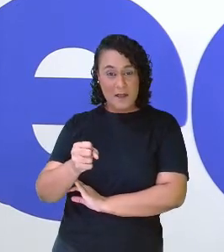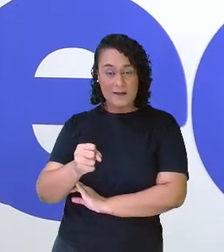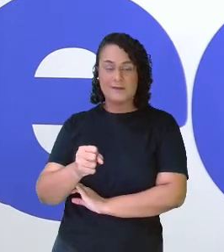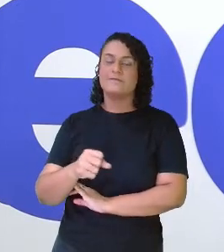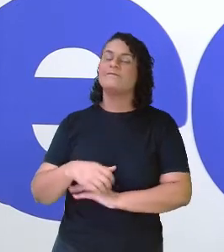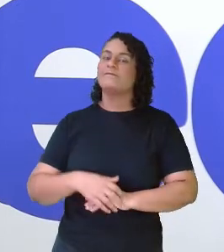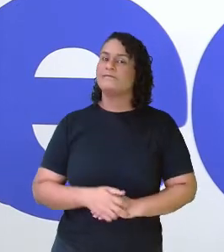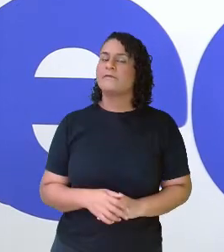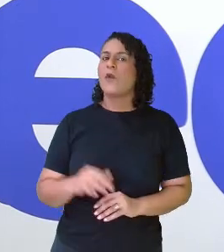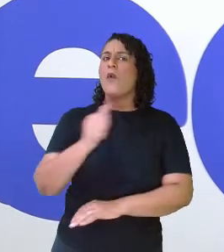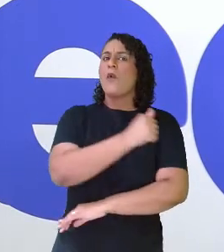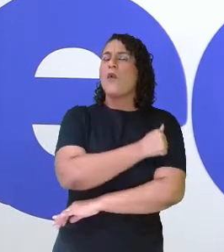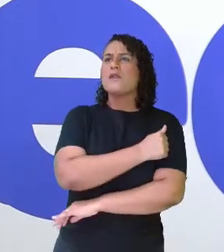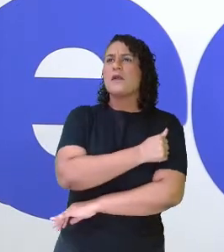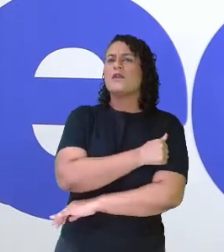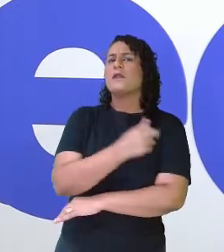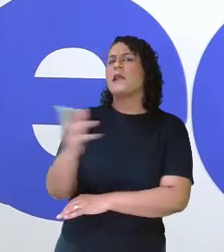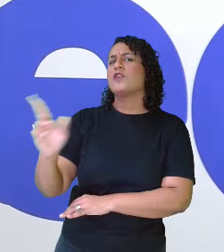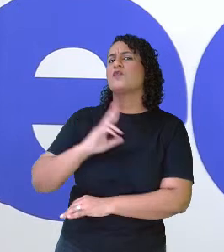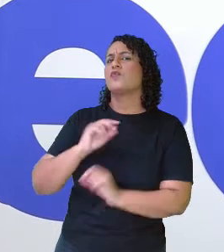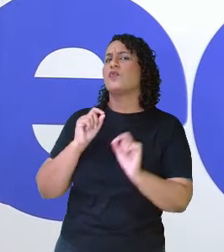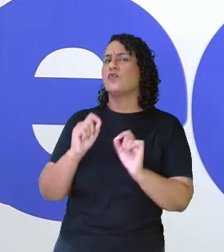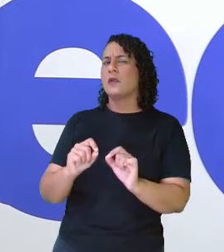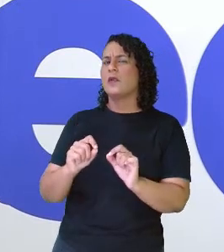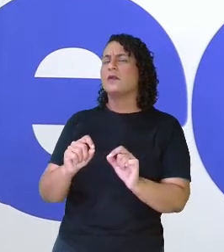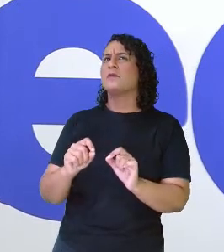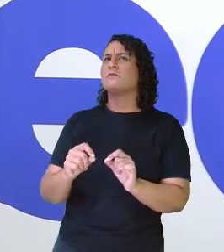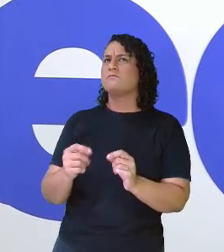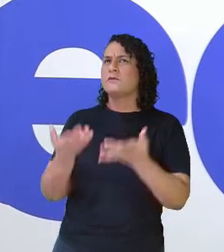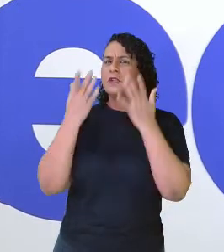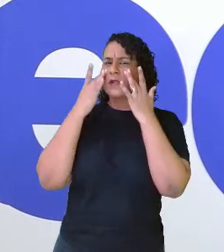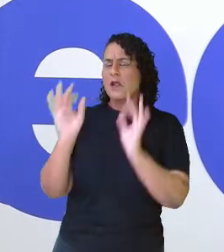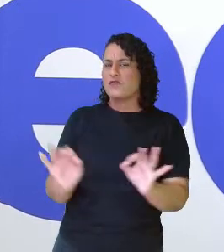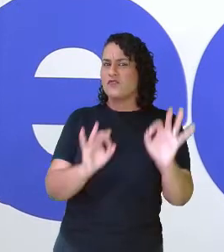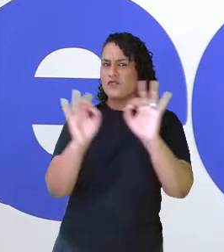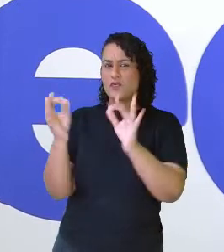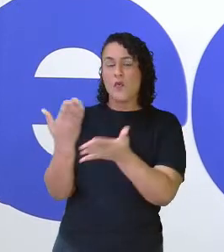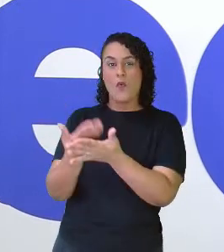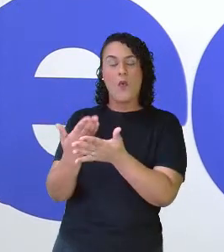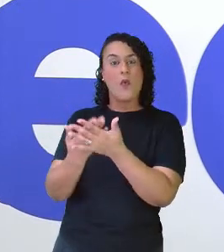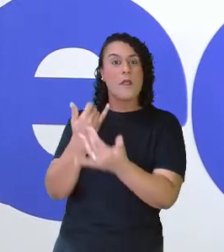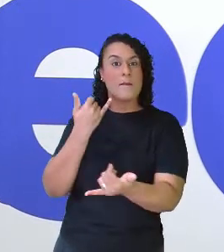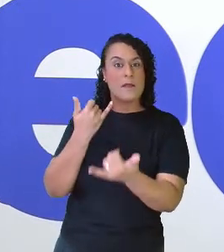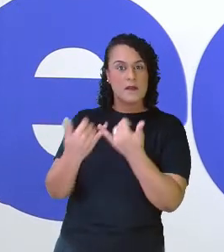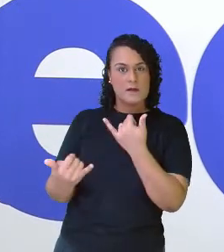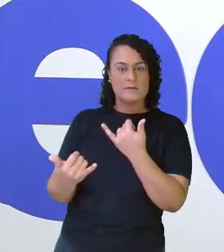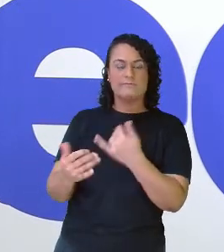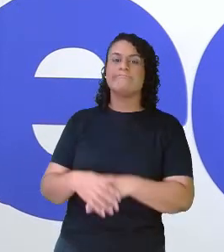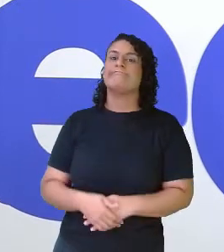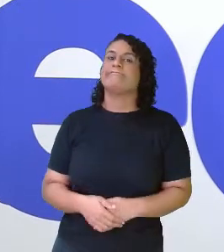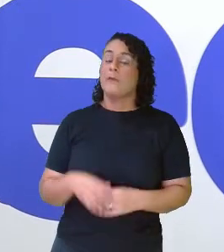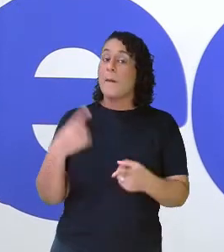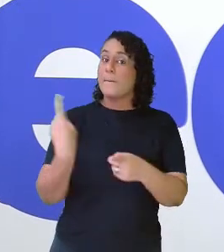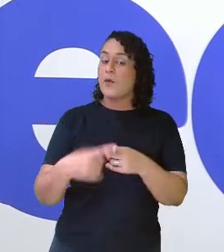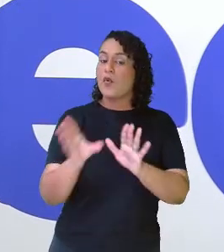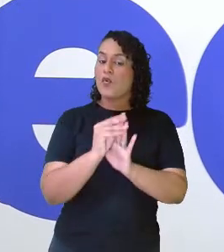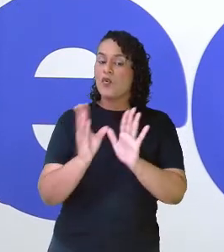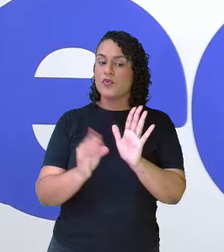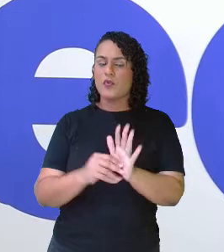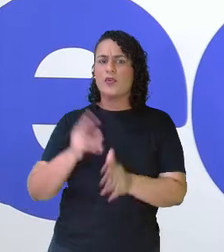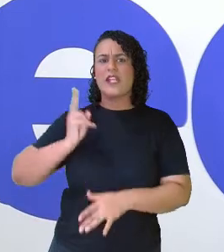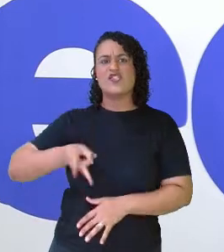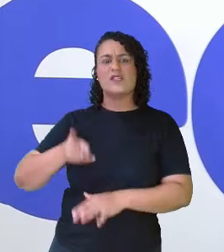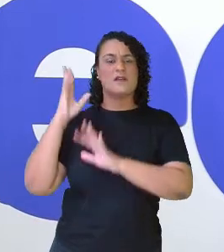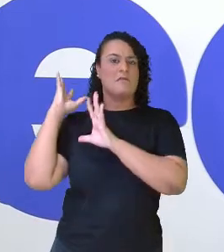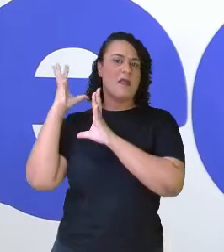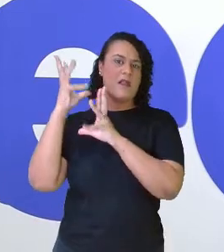viram, assim, a aula parecida com essa, é porque esses assuntos, né, a gente está sempre revendo. Então, isso são assuntos que